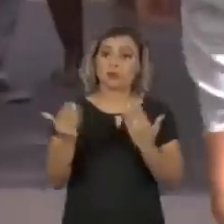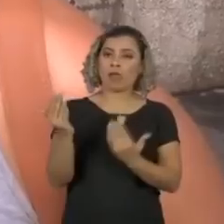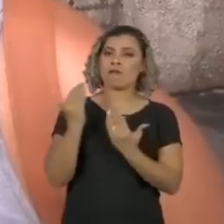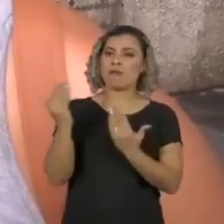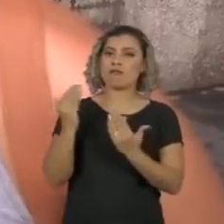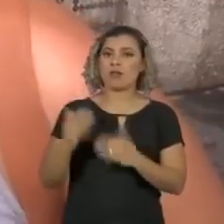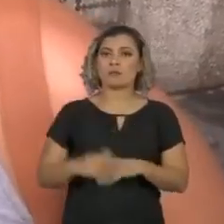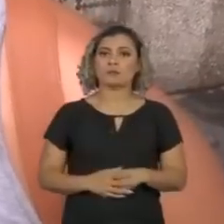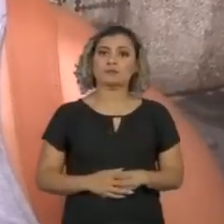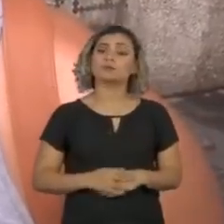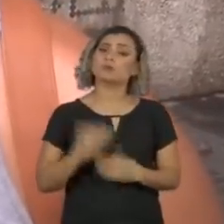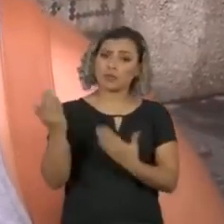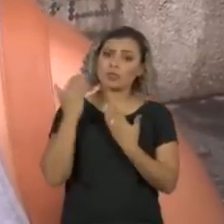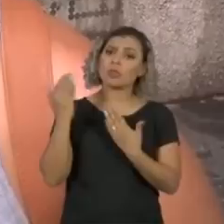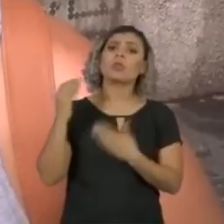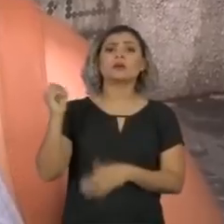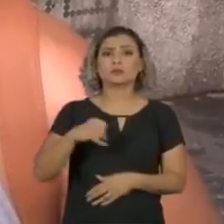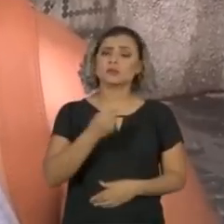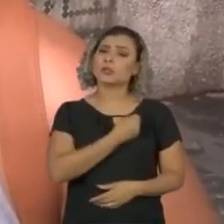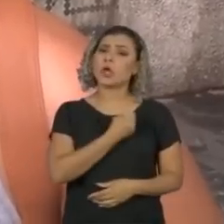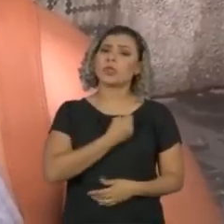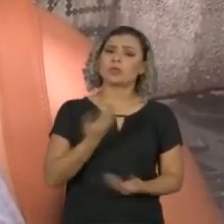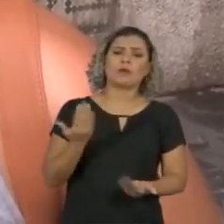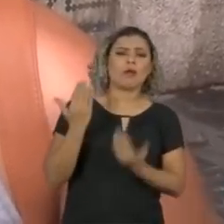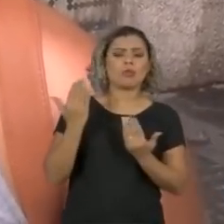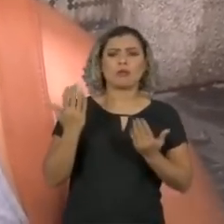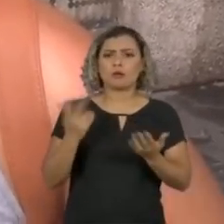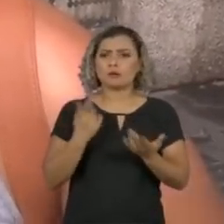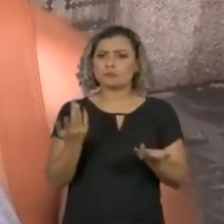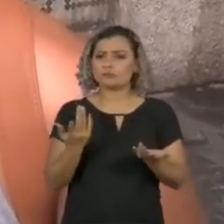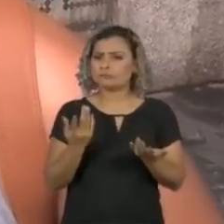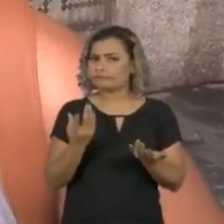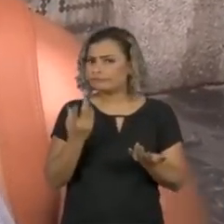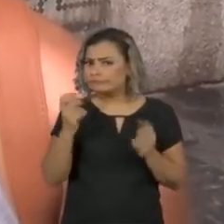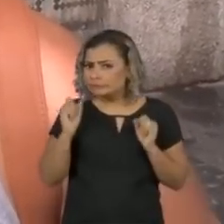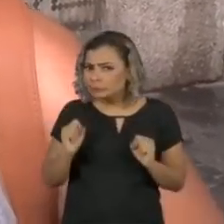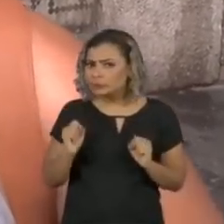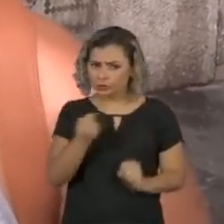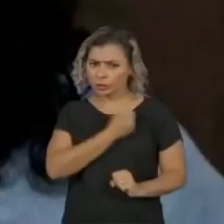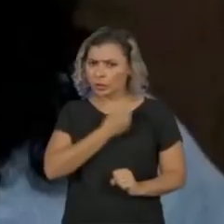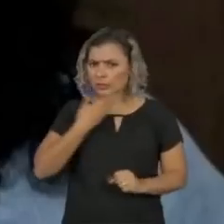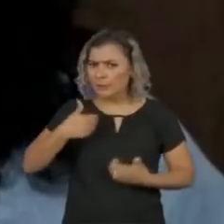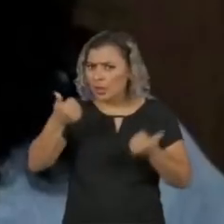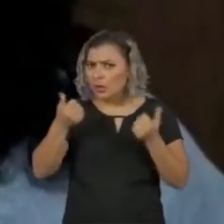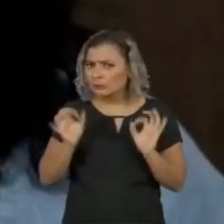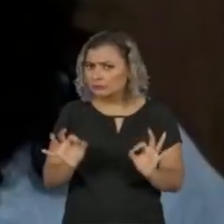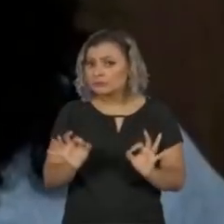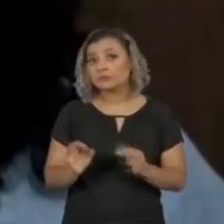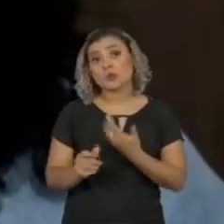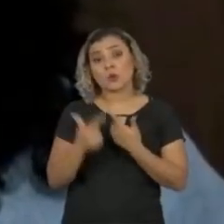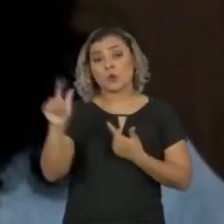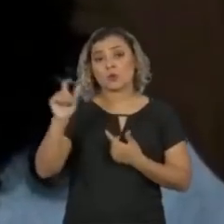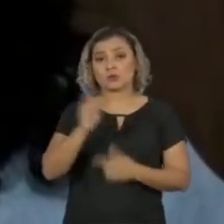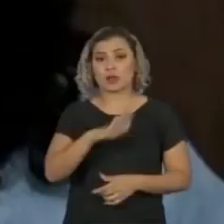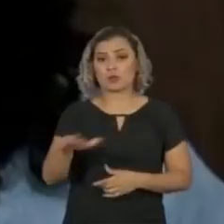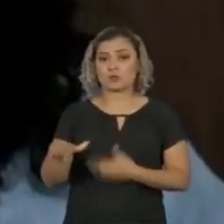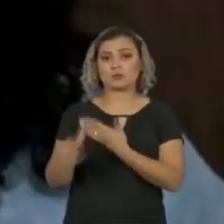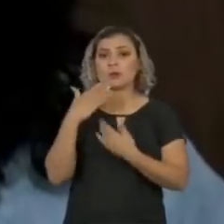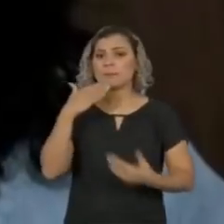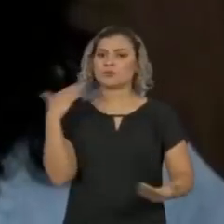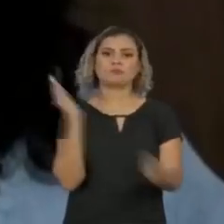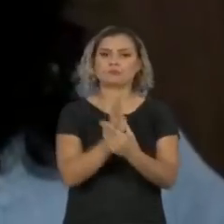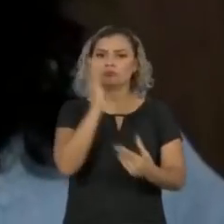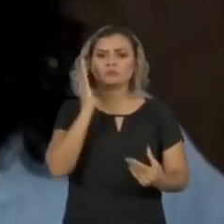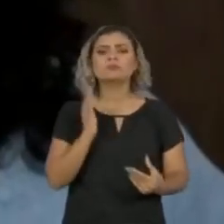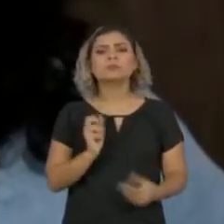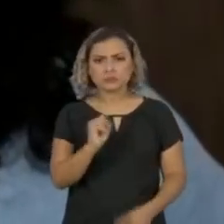desconfiada. Dá uma insegurança em relação à minha nota e fico pensando se não poderia ter tido um melhor desempenho. Essa outra estudante pede na justiça